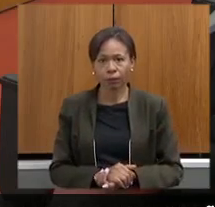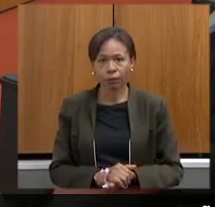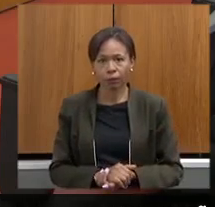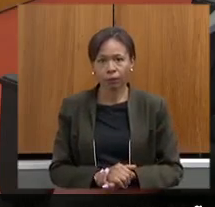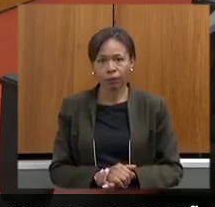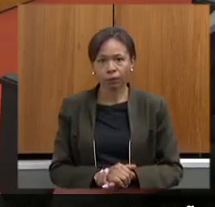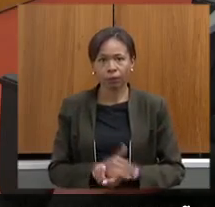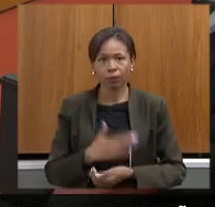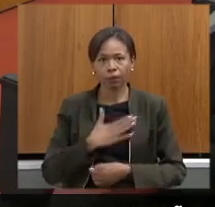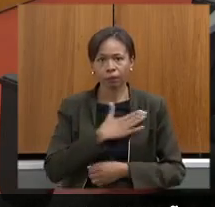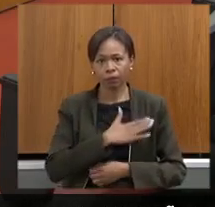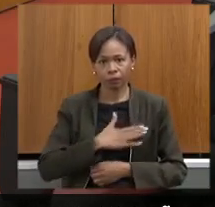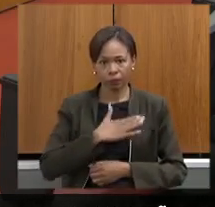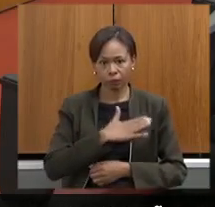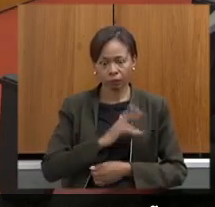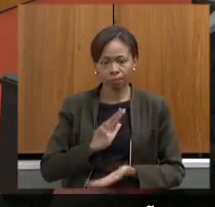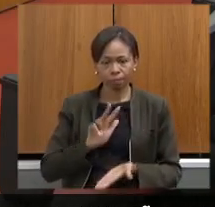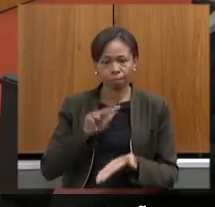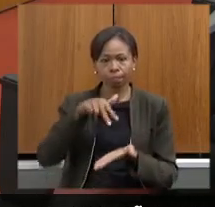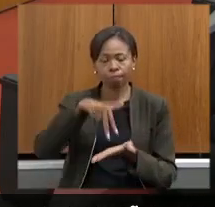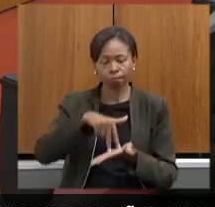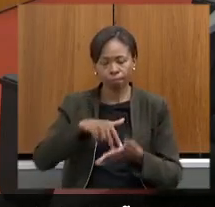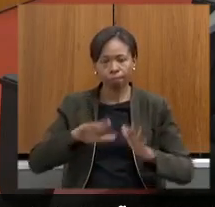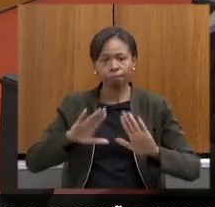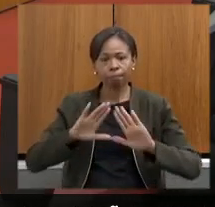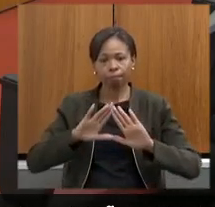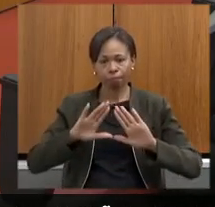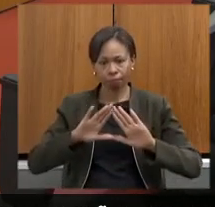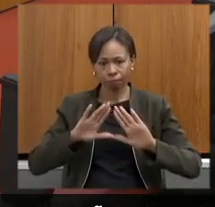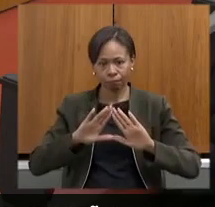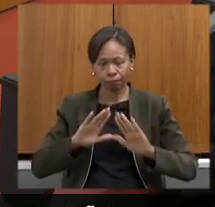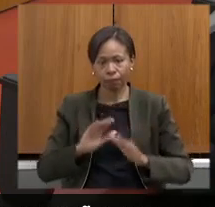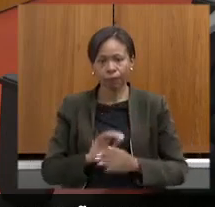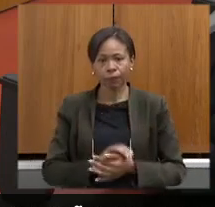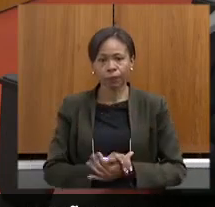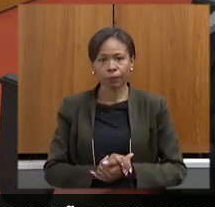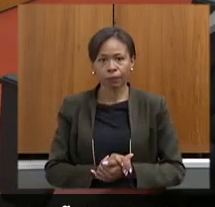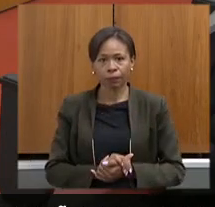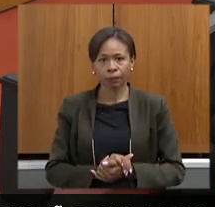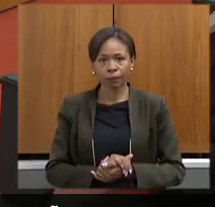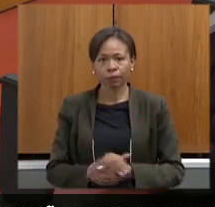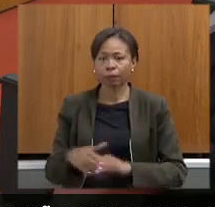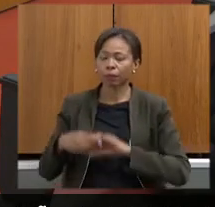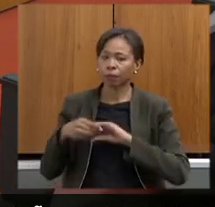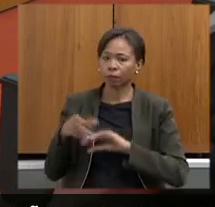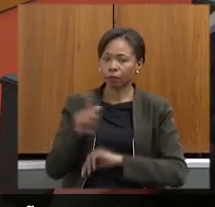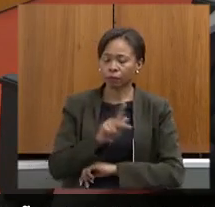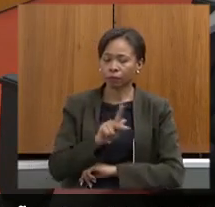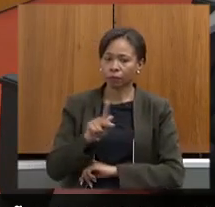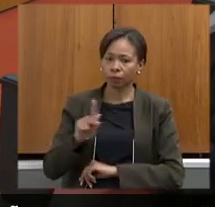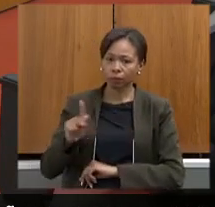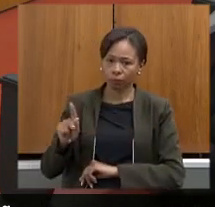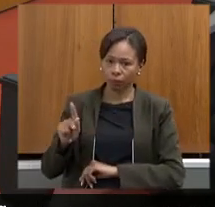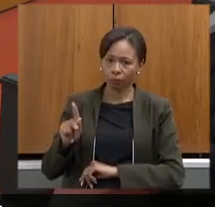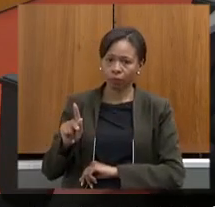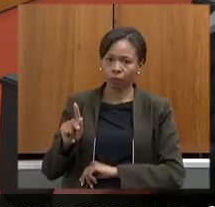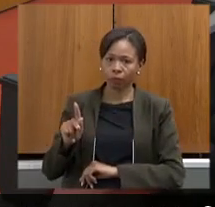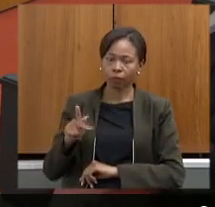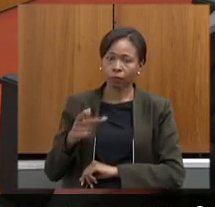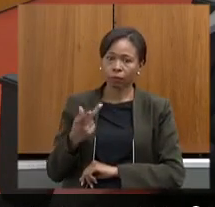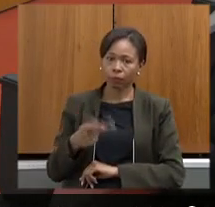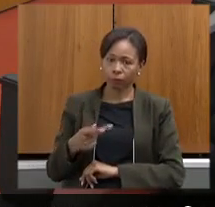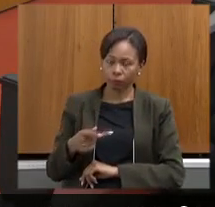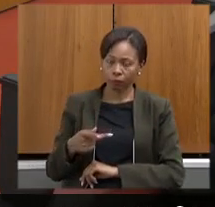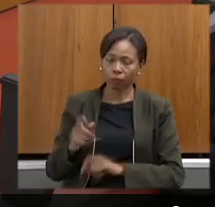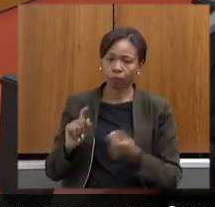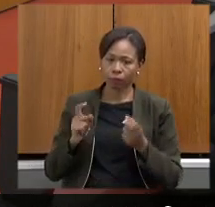a fazer novamente está aqui na Assembleia Legislativa saudar o nosso presidente da presente